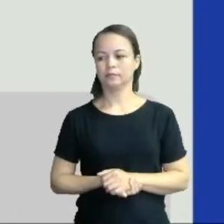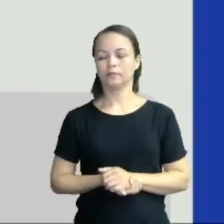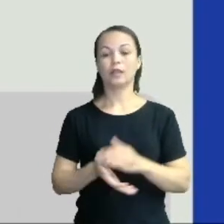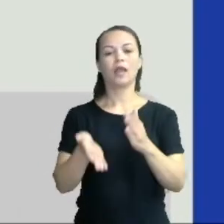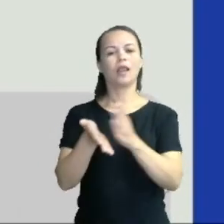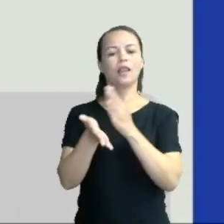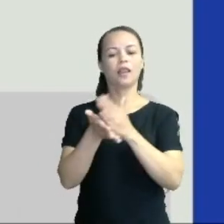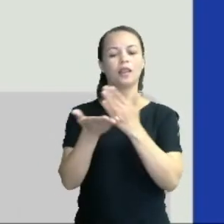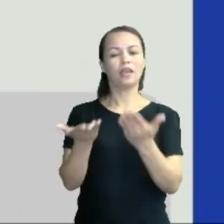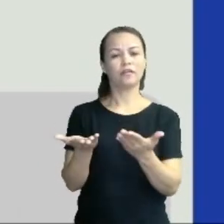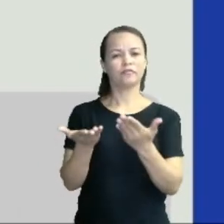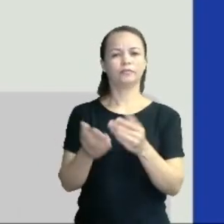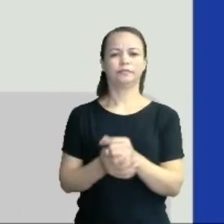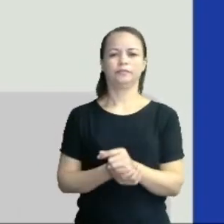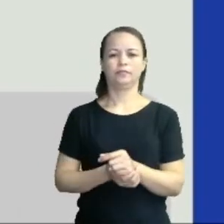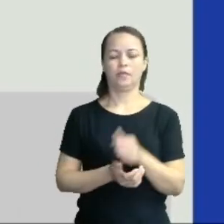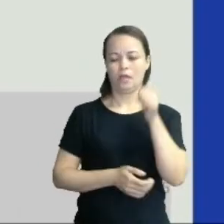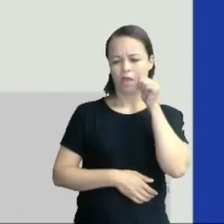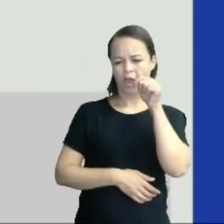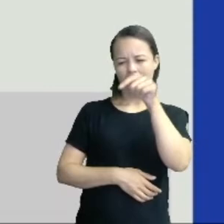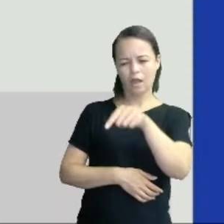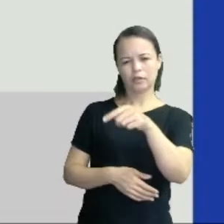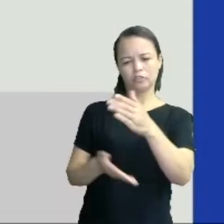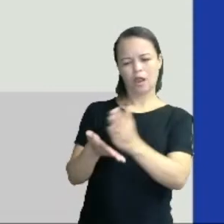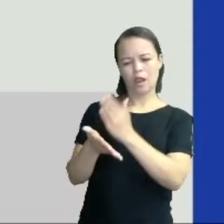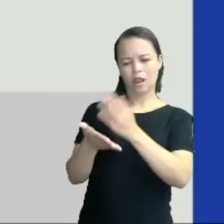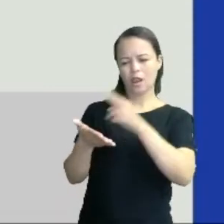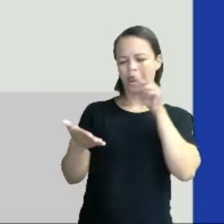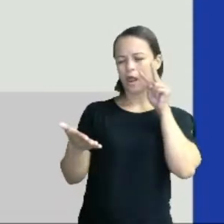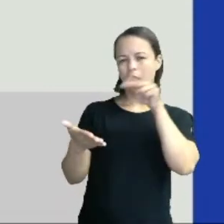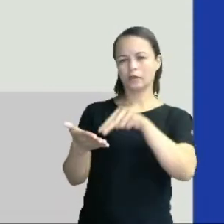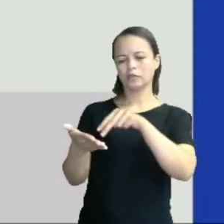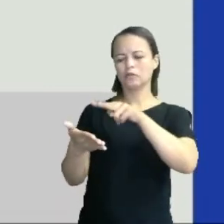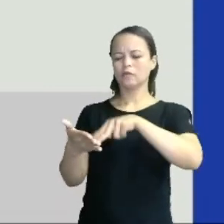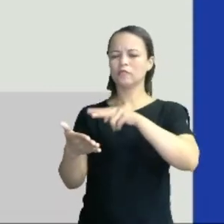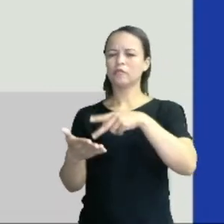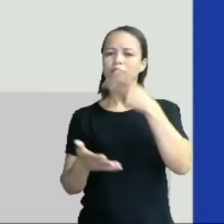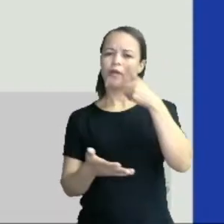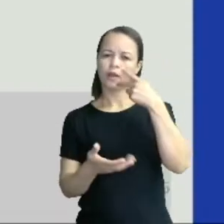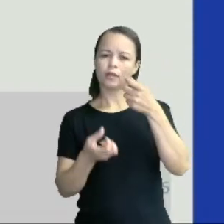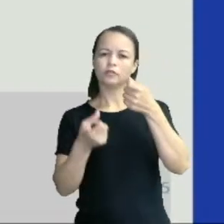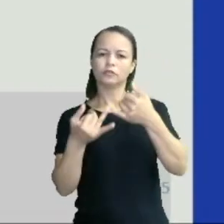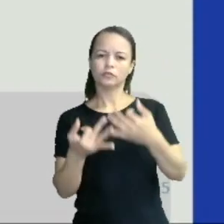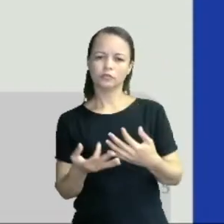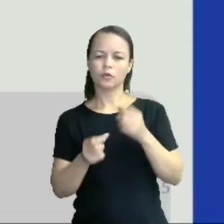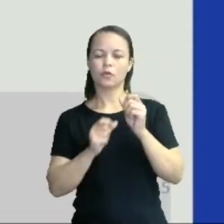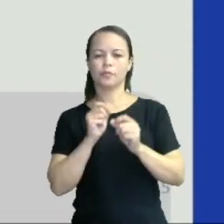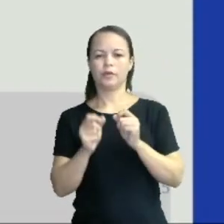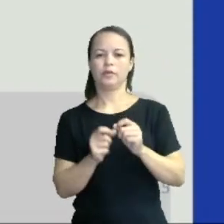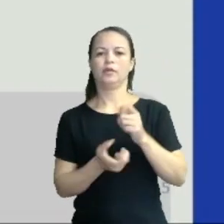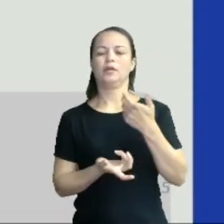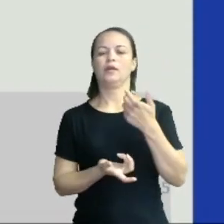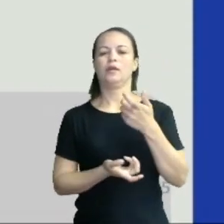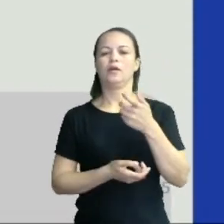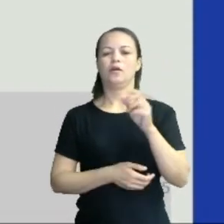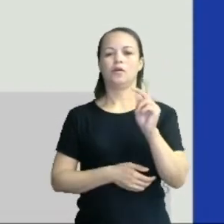Livro. Ela está lendo um livro didático que fala sobre homônimos e parônimos, né? O livro, né?